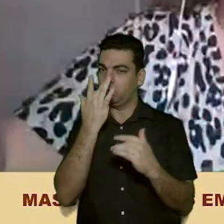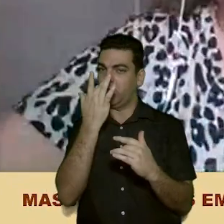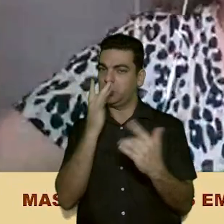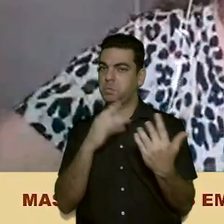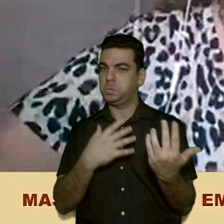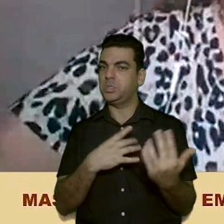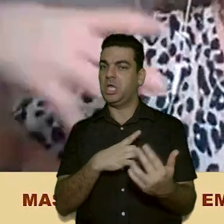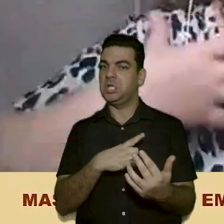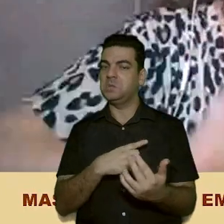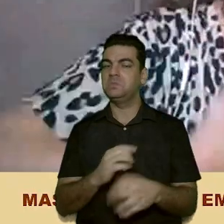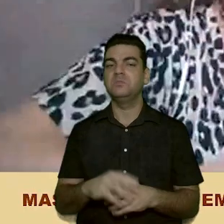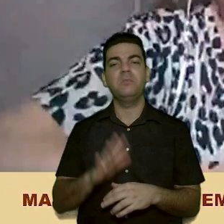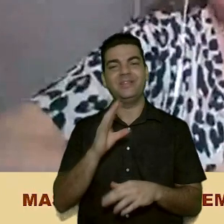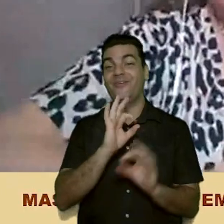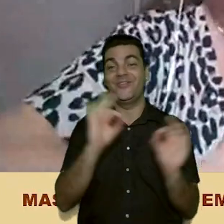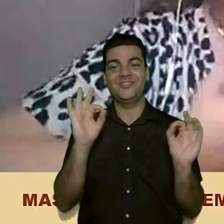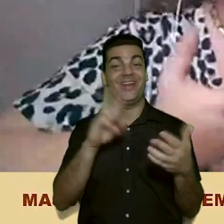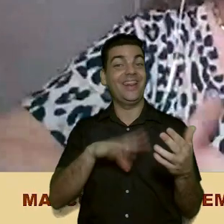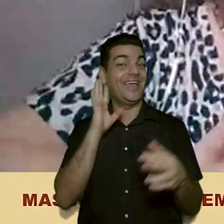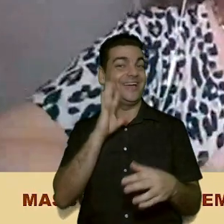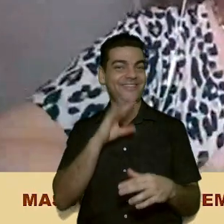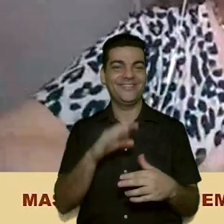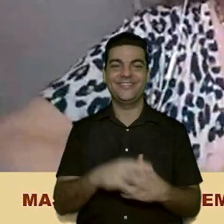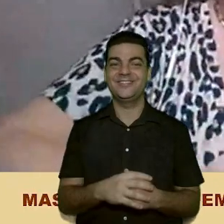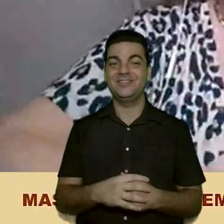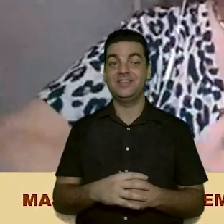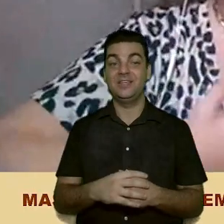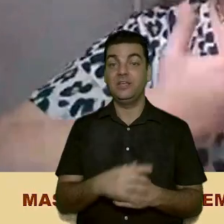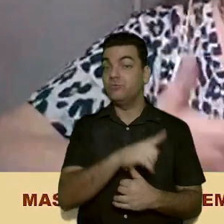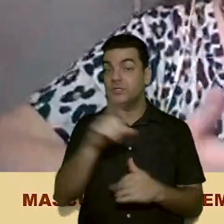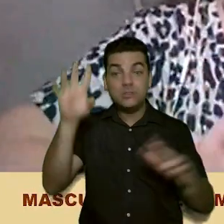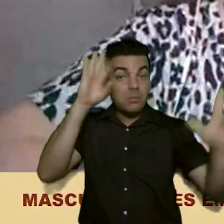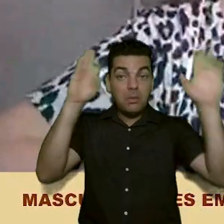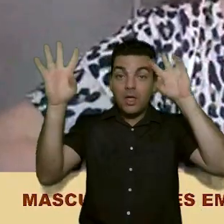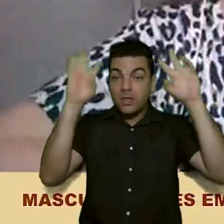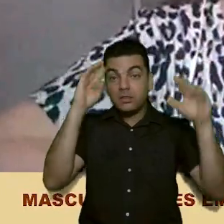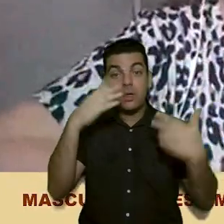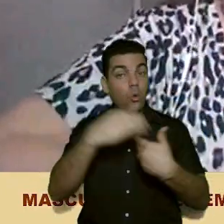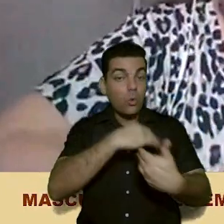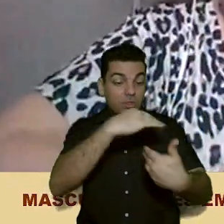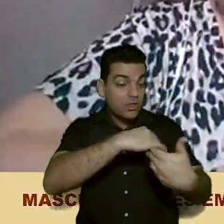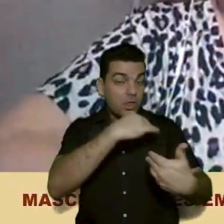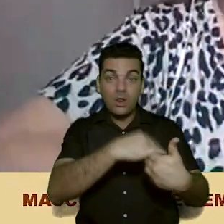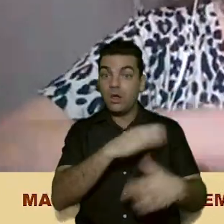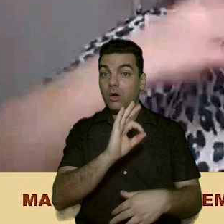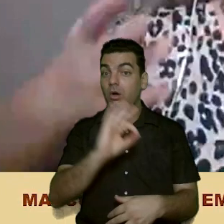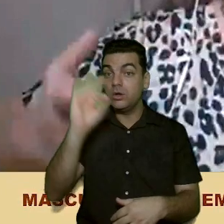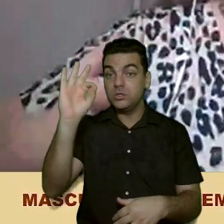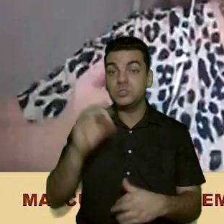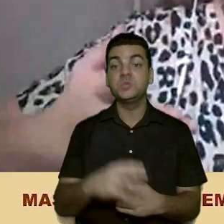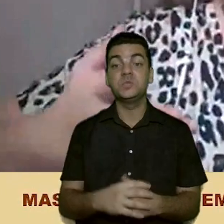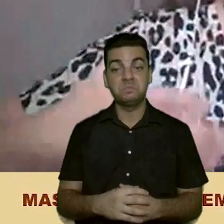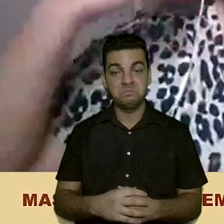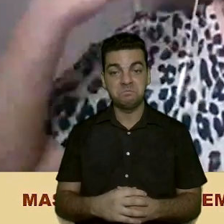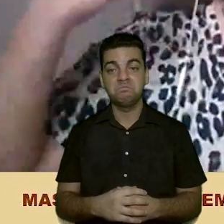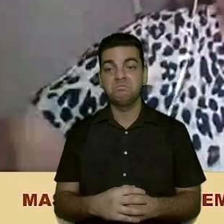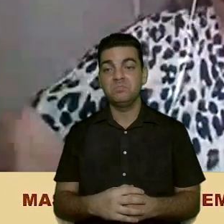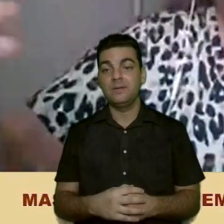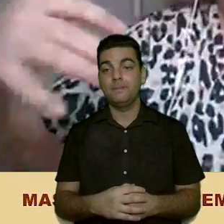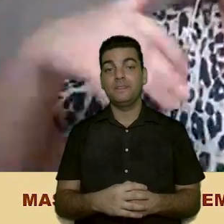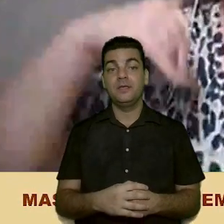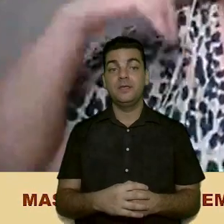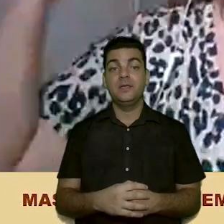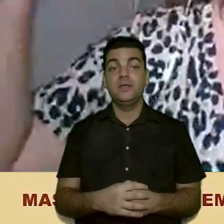muito bonita a história, muito sensível, muito íntima, né, a criação desse material. E é muito legal, porque dá